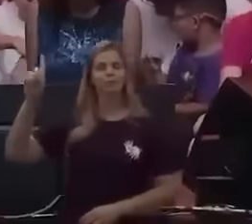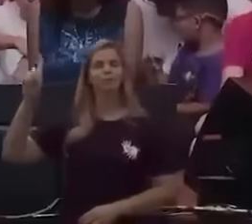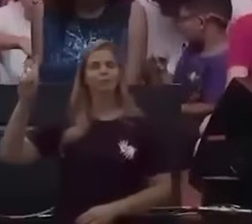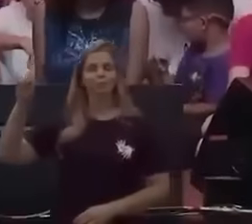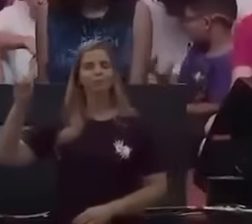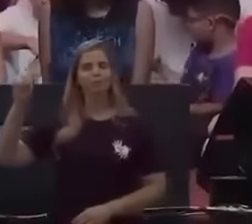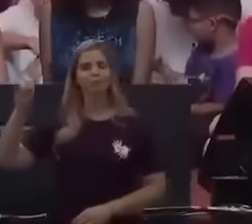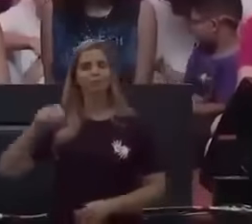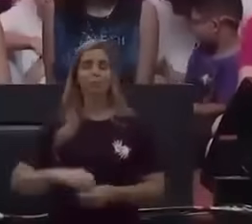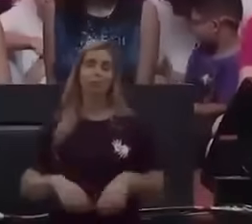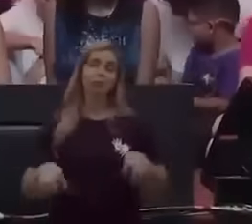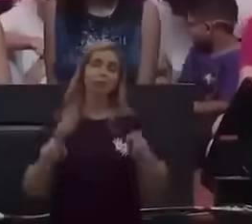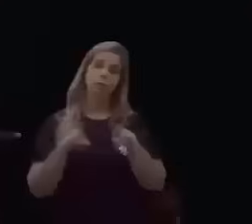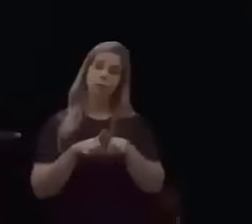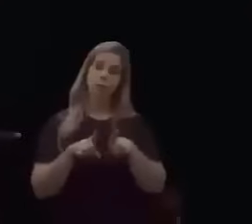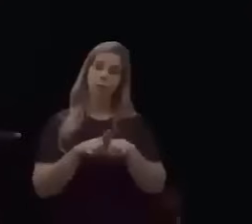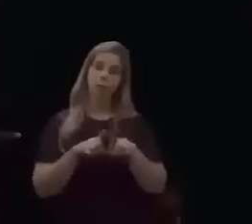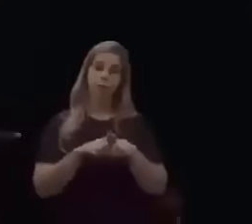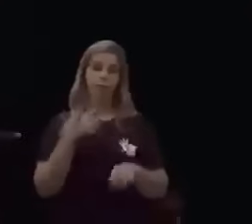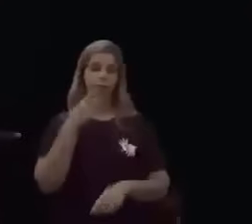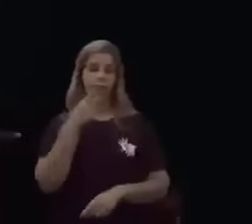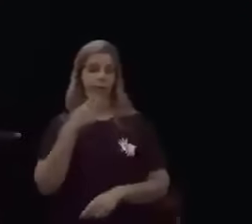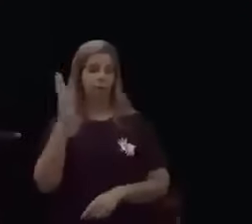reprovar Jesus,